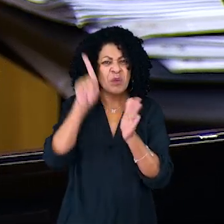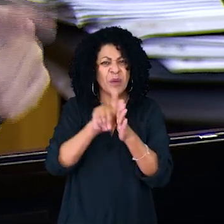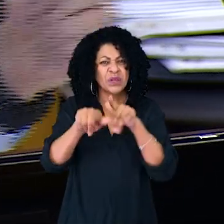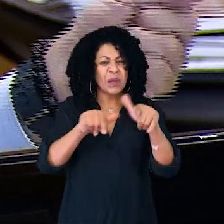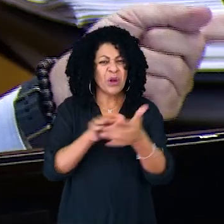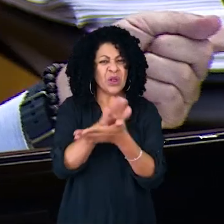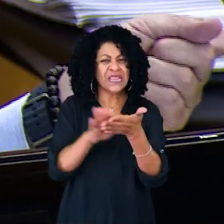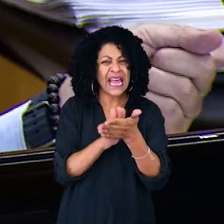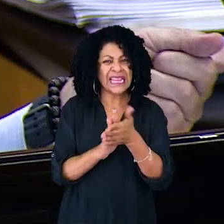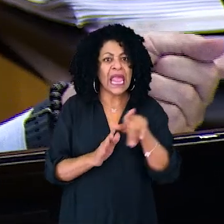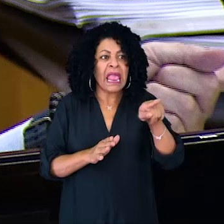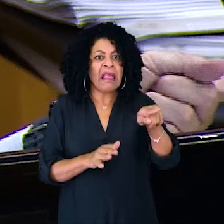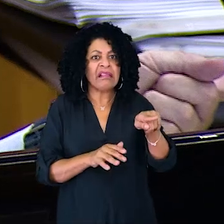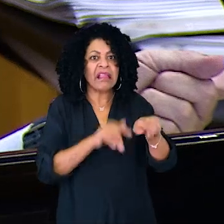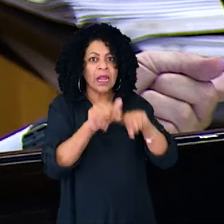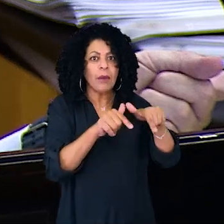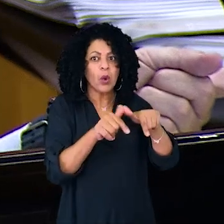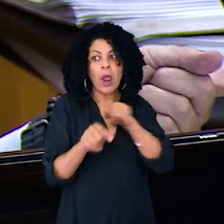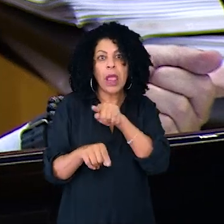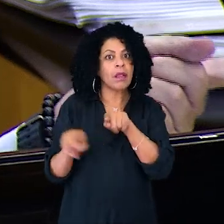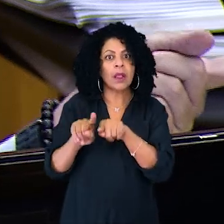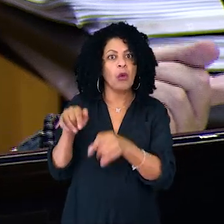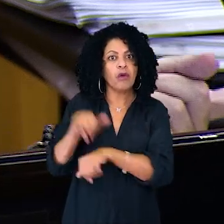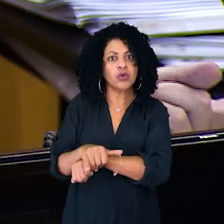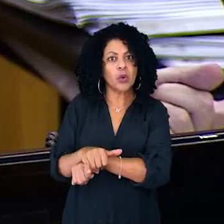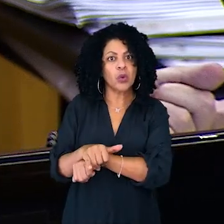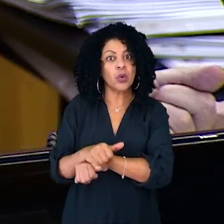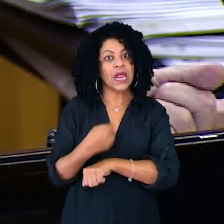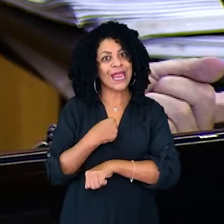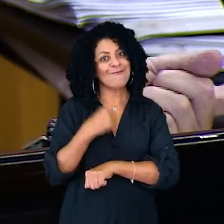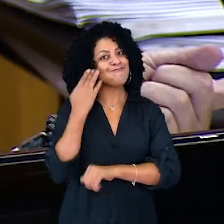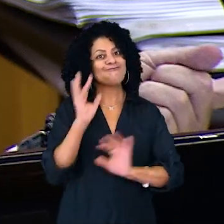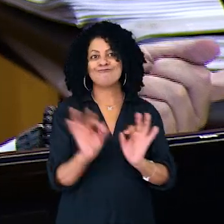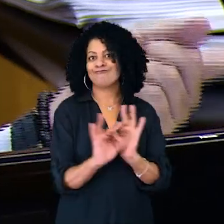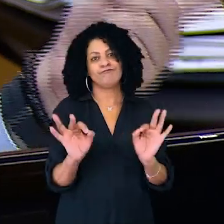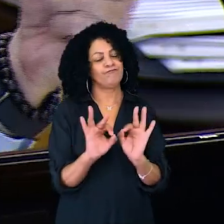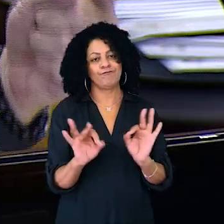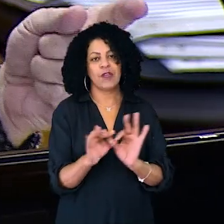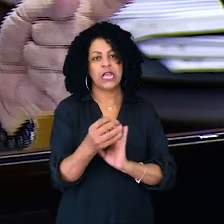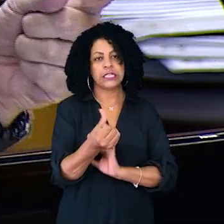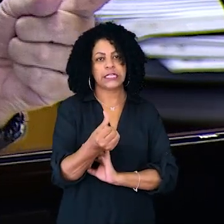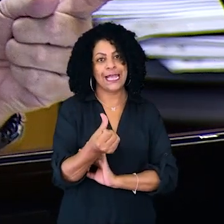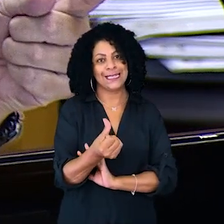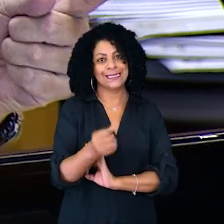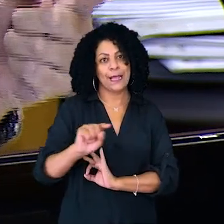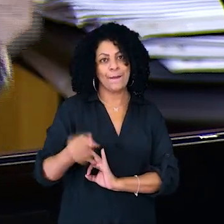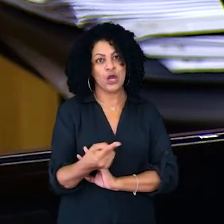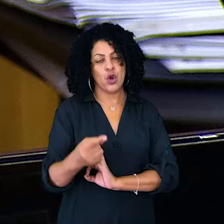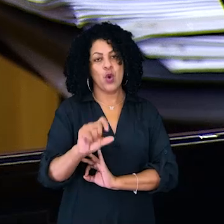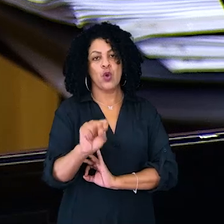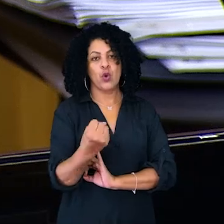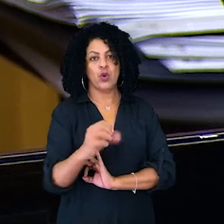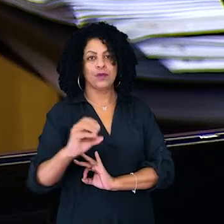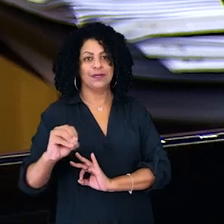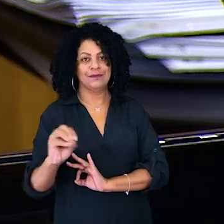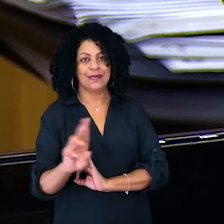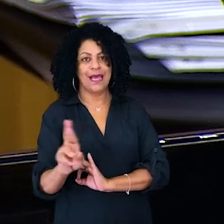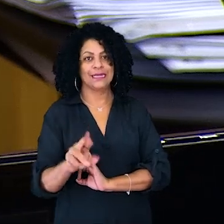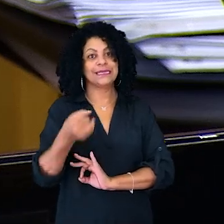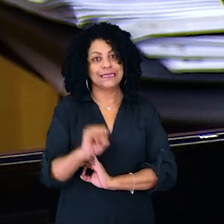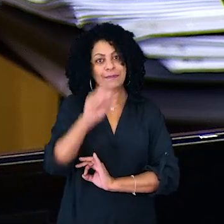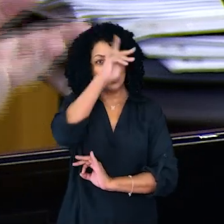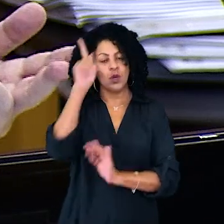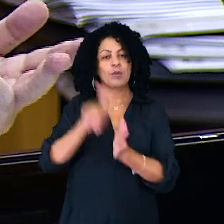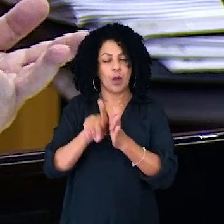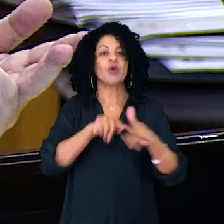a mesma coisa que aquele que trabalhou? Aí eu entendo que não. Eu entendo que esses R$ 6.800, para quem trabalhou,